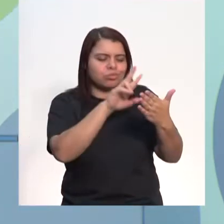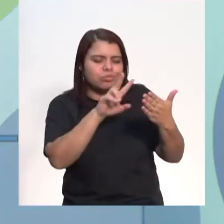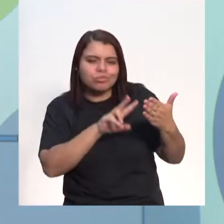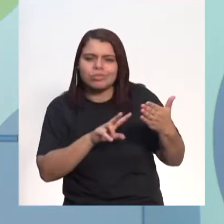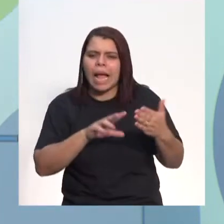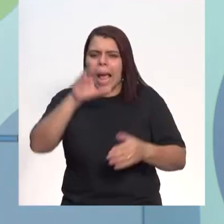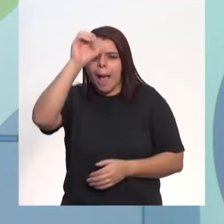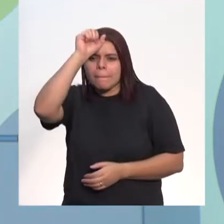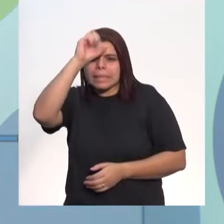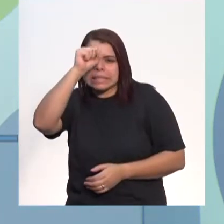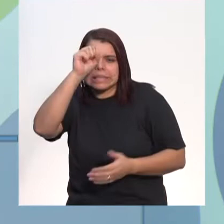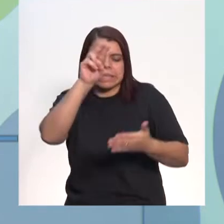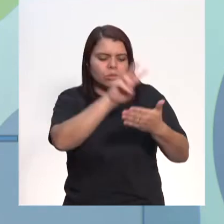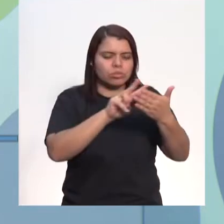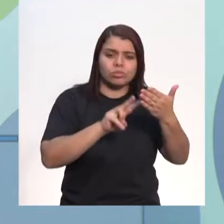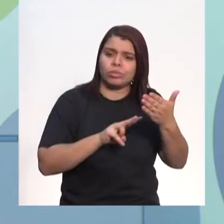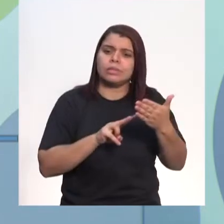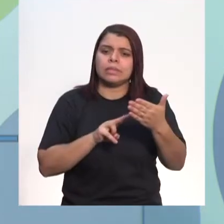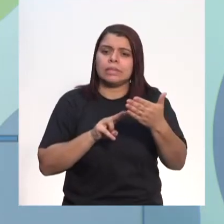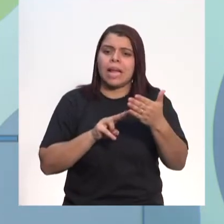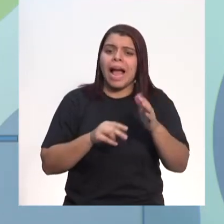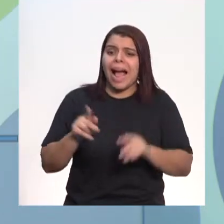levou várias